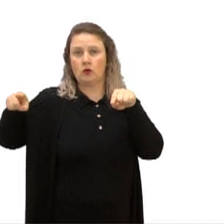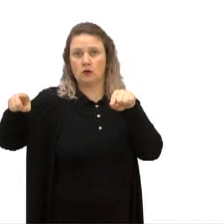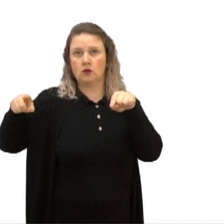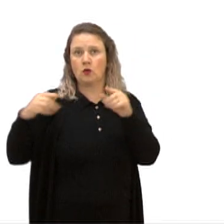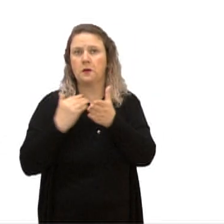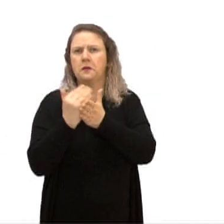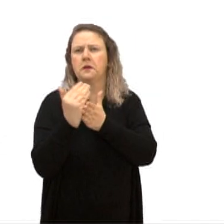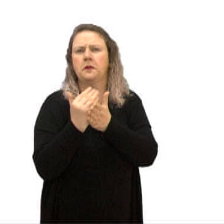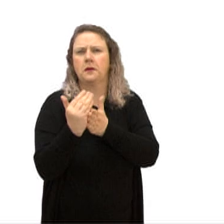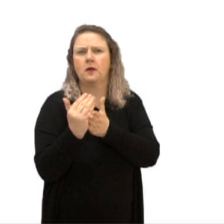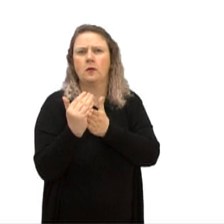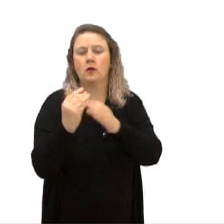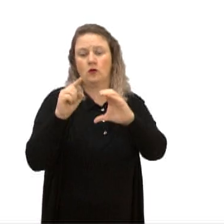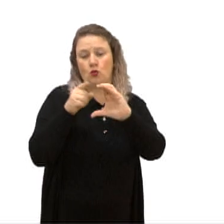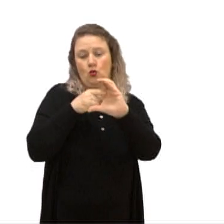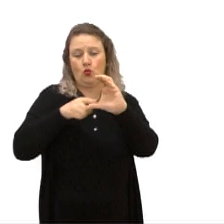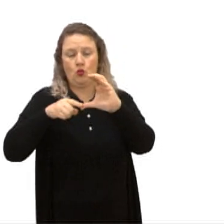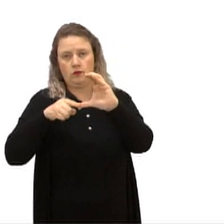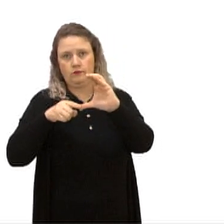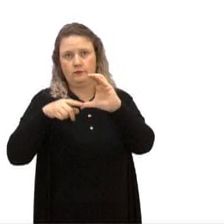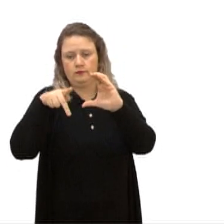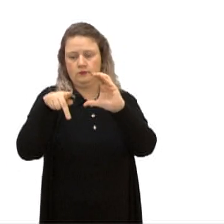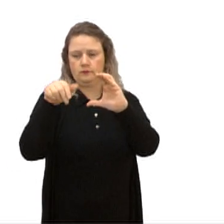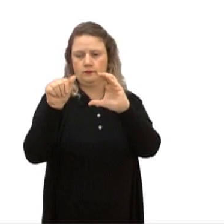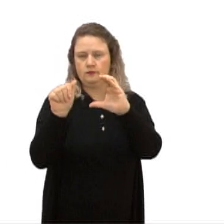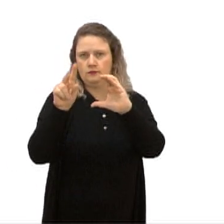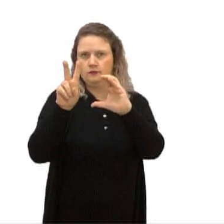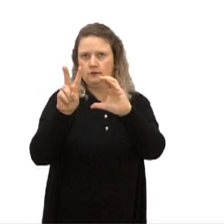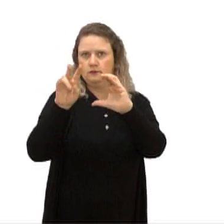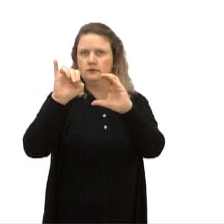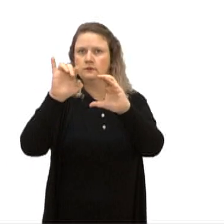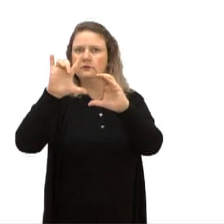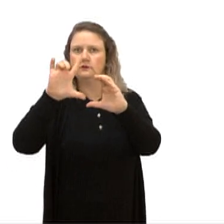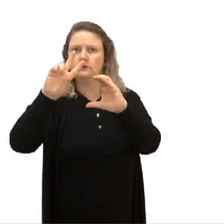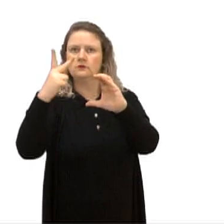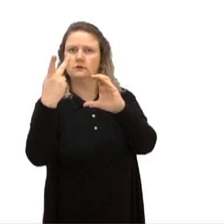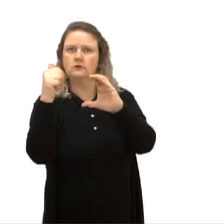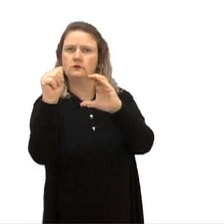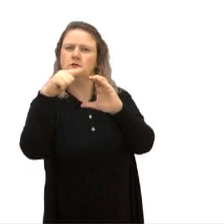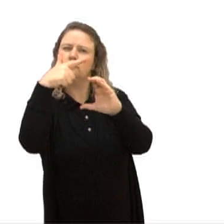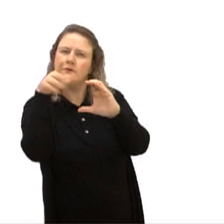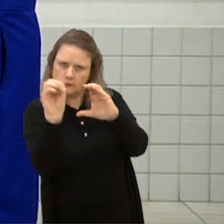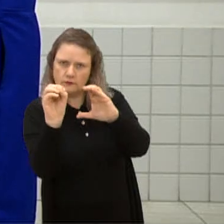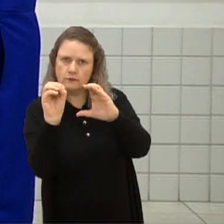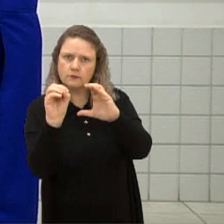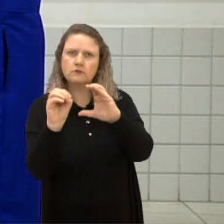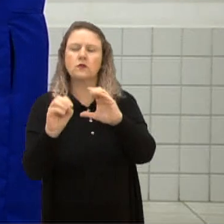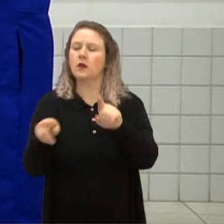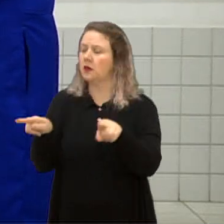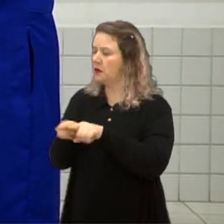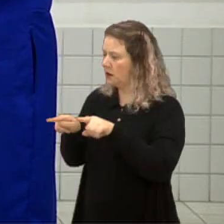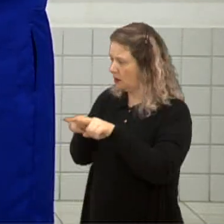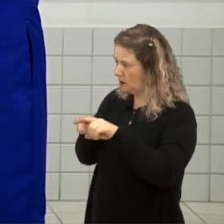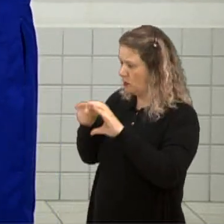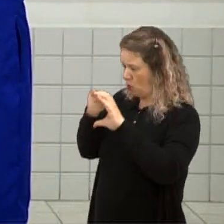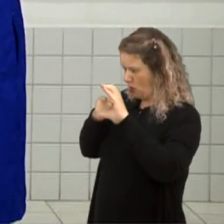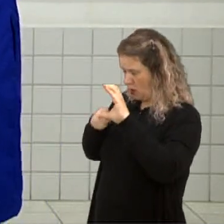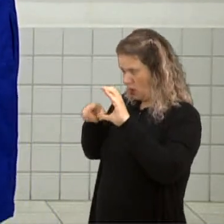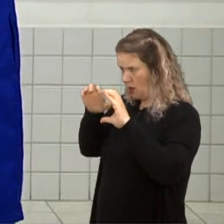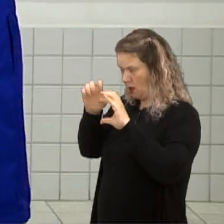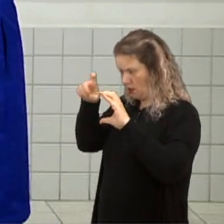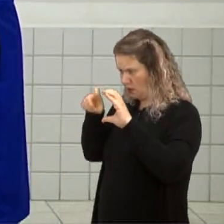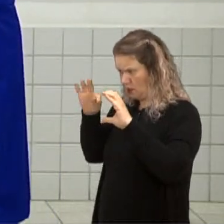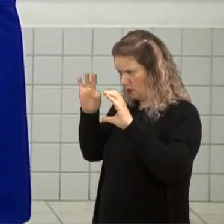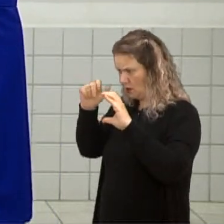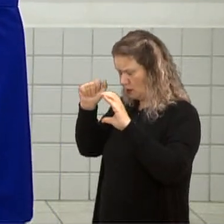nessa parte externa, no pavilhão, que direciona até o canal auditivo. Que ainda faz parte da orelha externa, né?